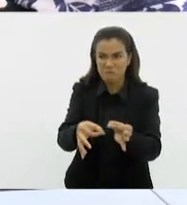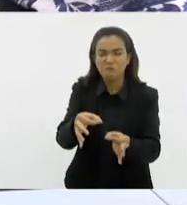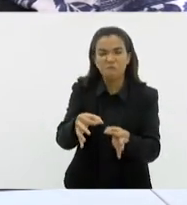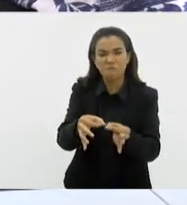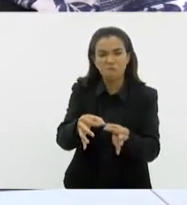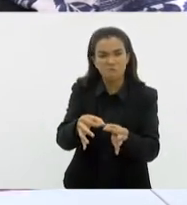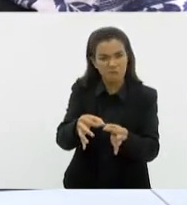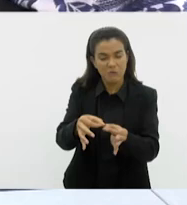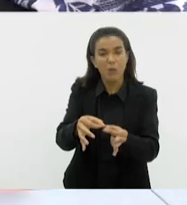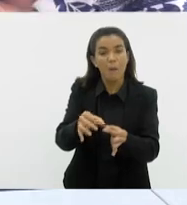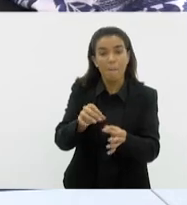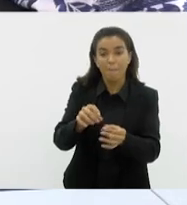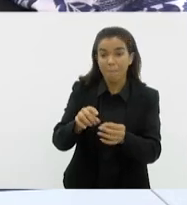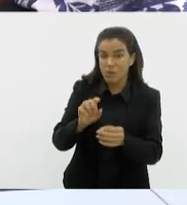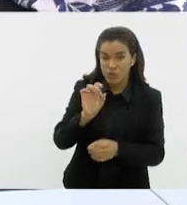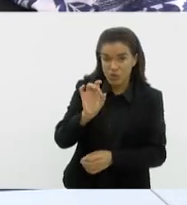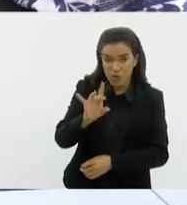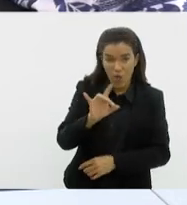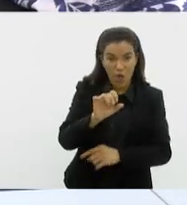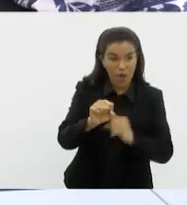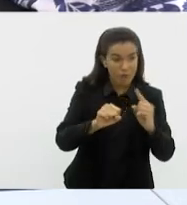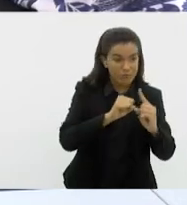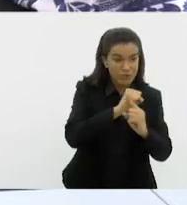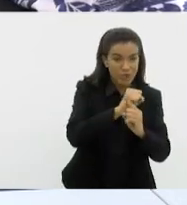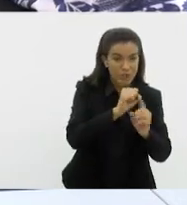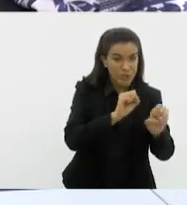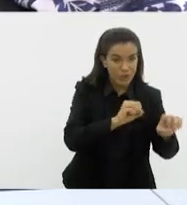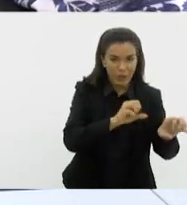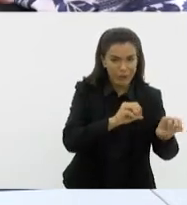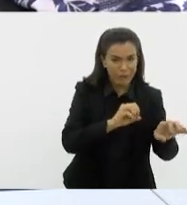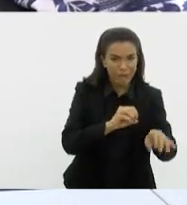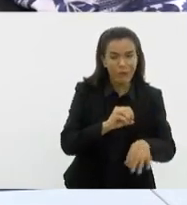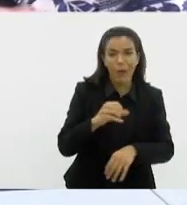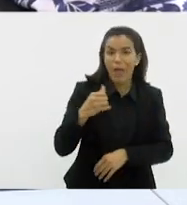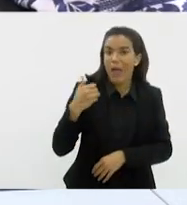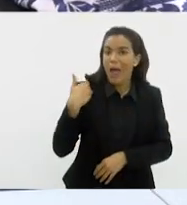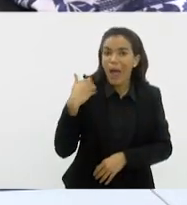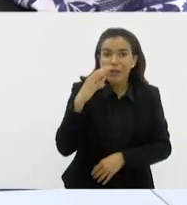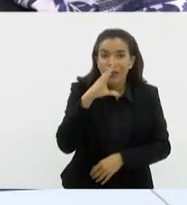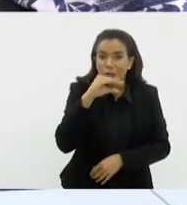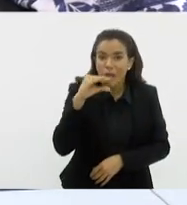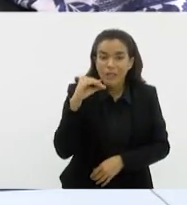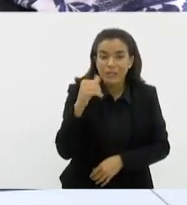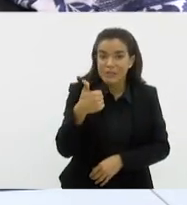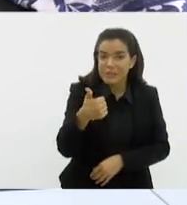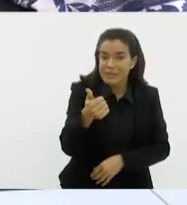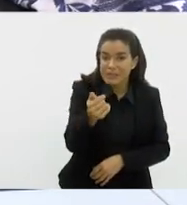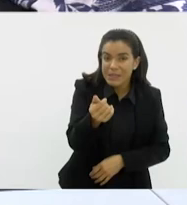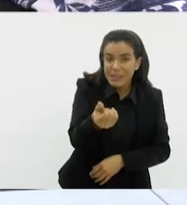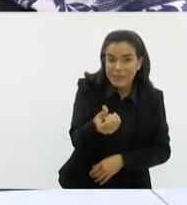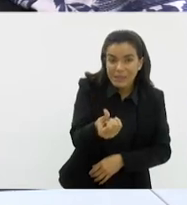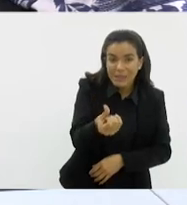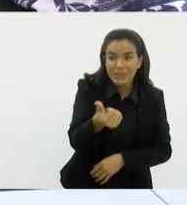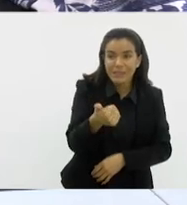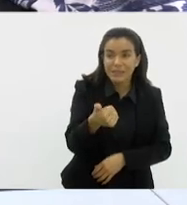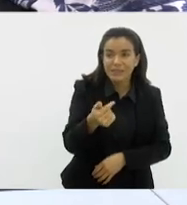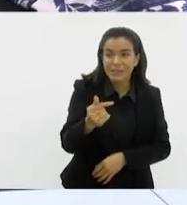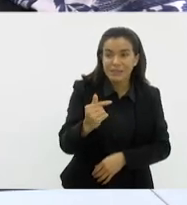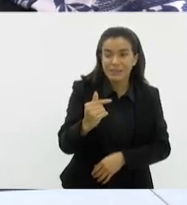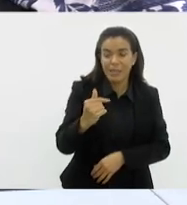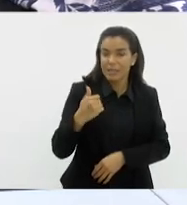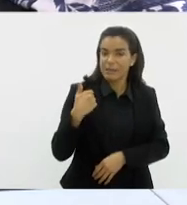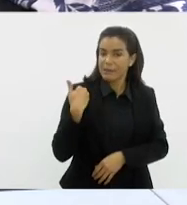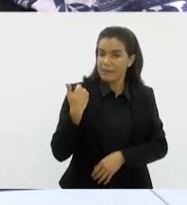medidas socioeducativas, adolescente, né, de 17, perfeito, 16 anos. Então, acho que pertinente. É